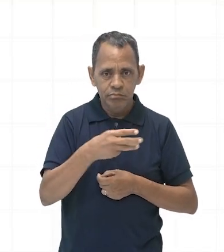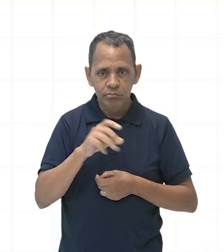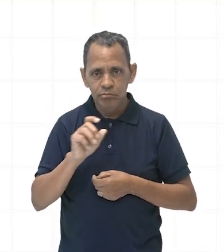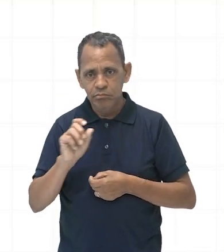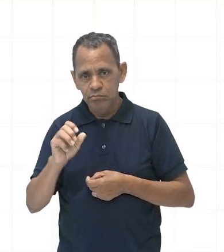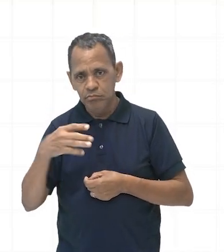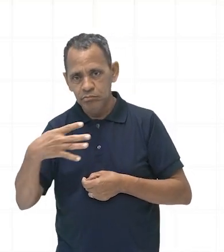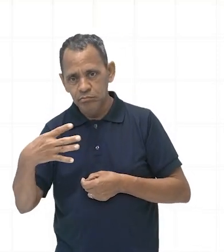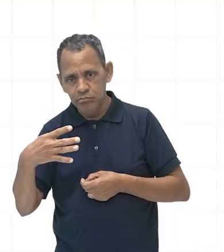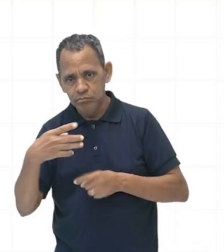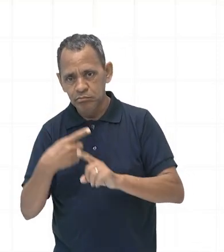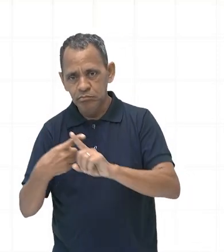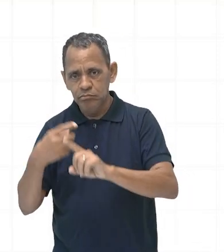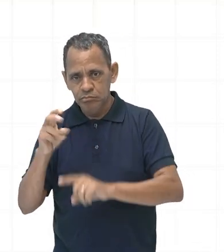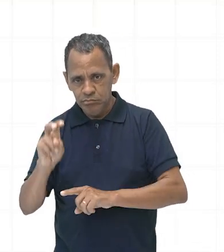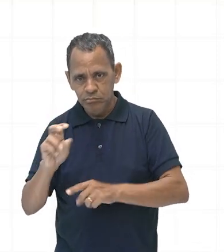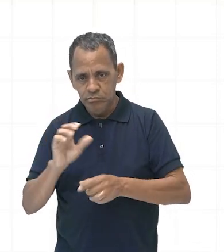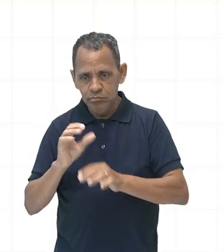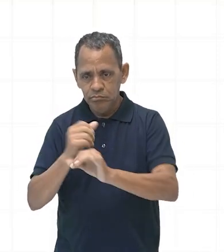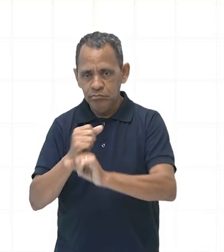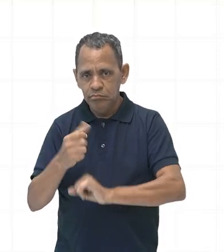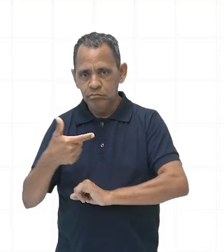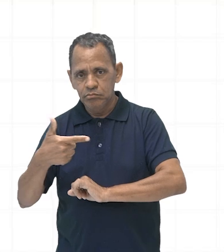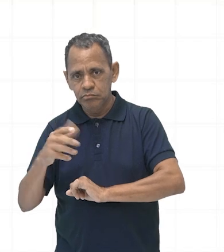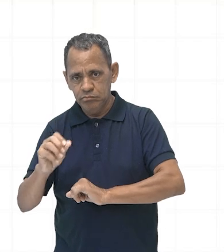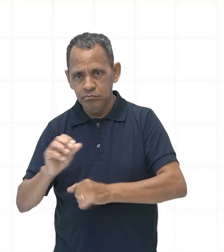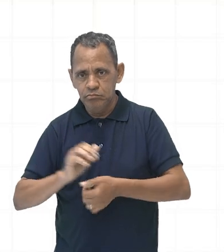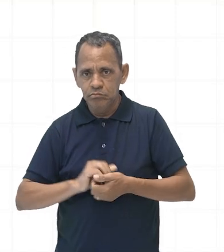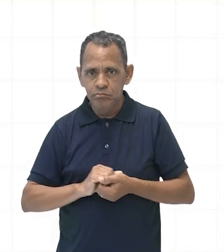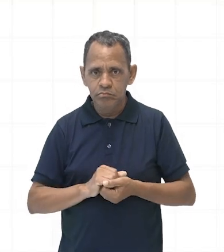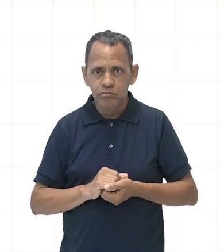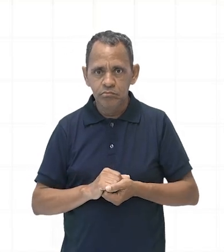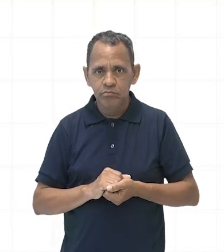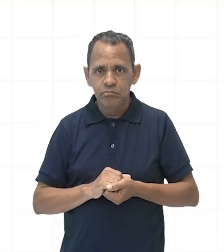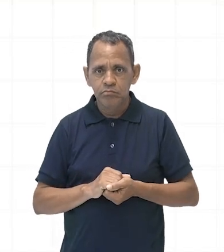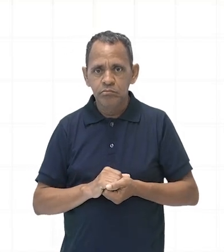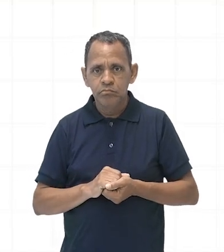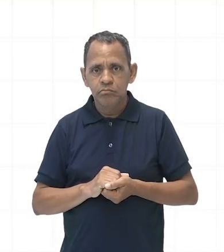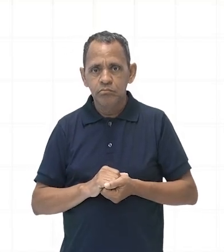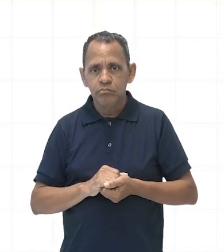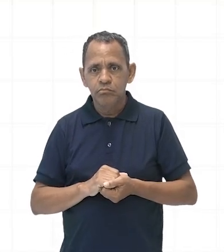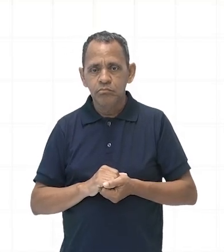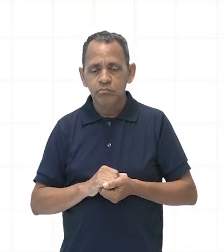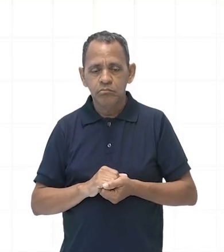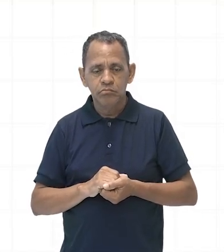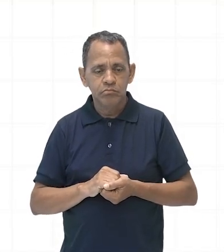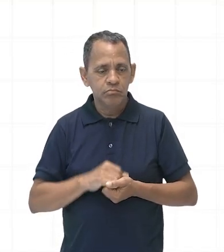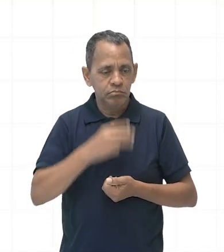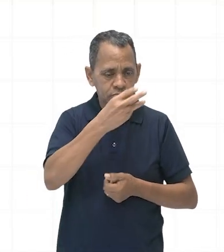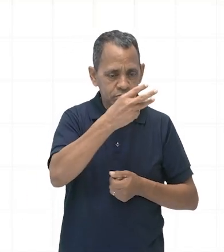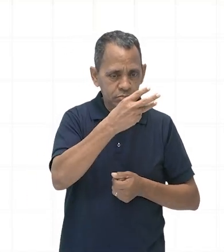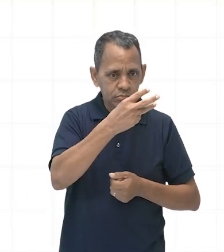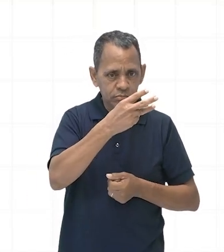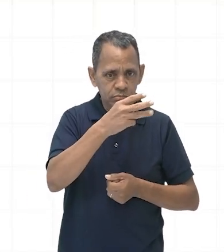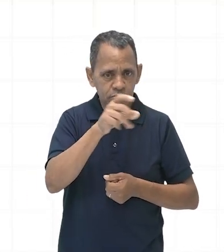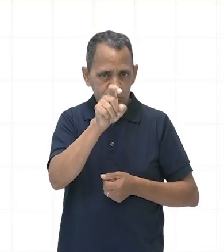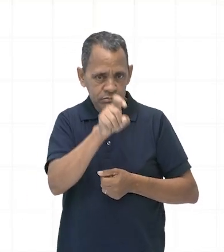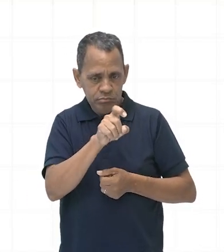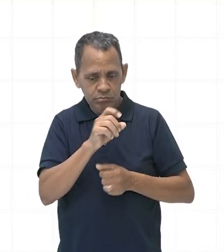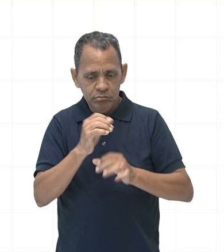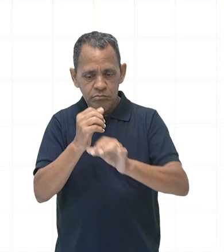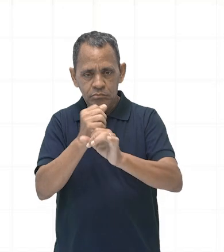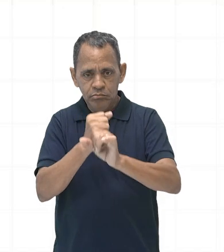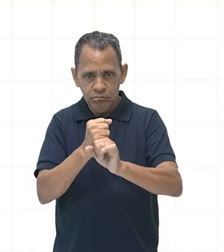ficar o 4 vezes 5, que é 20. Beleza? E aí eu faço esse produto, ó, 3x é